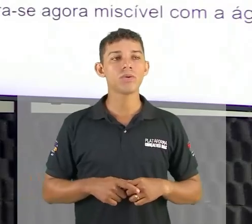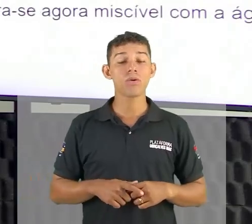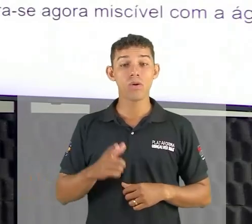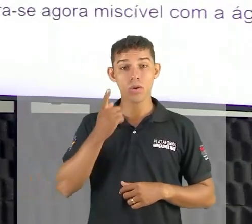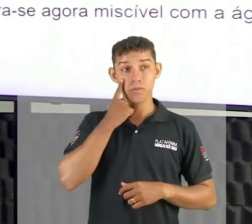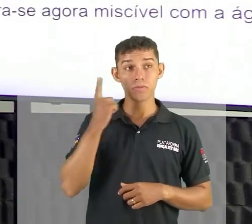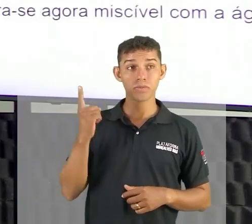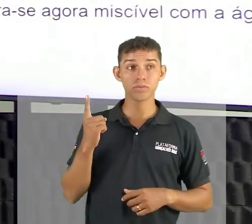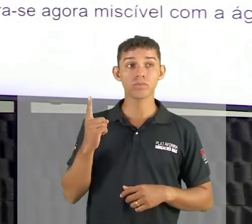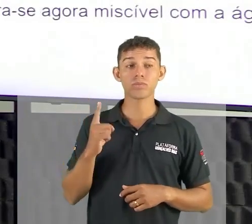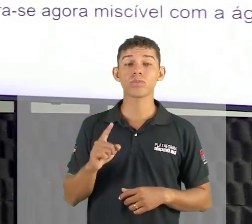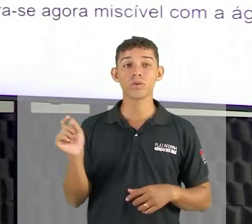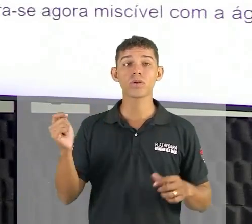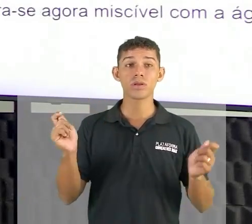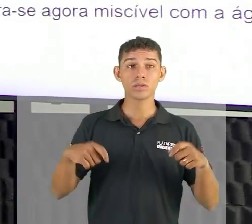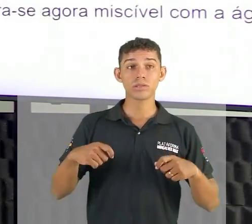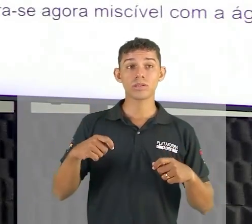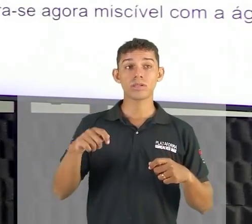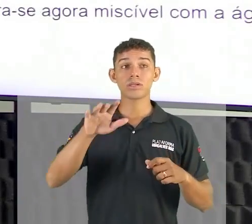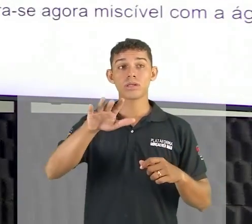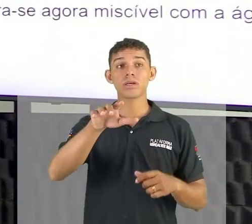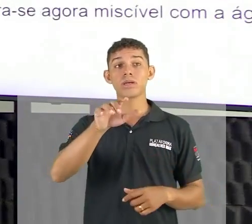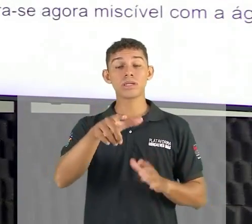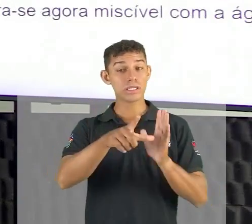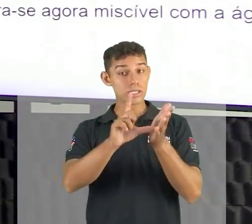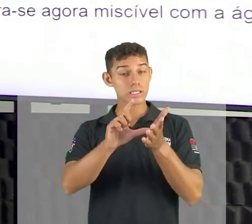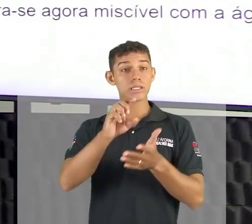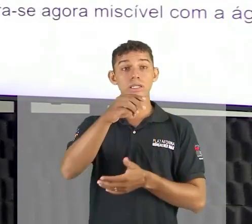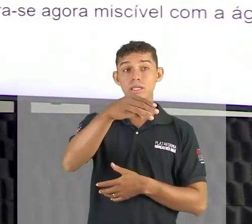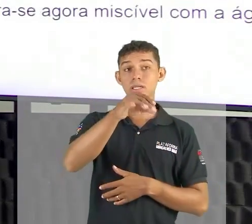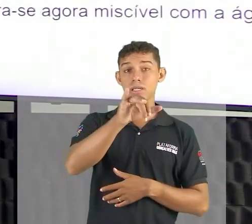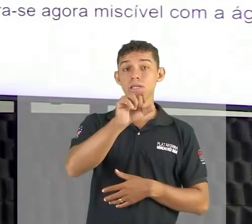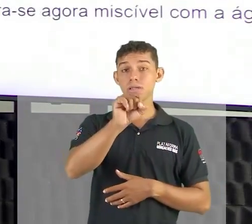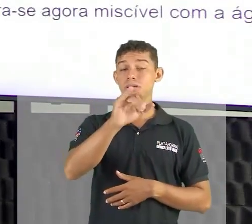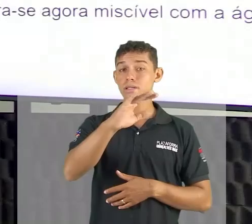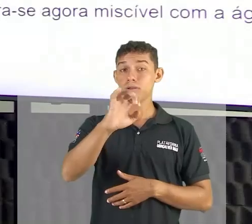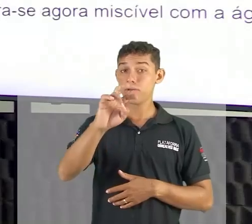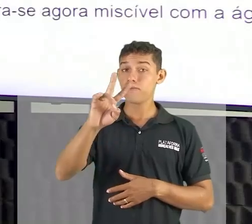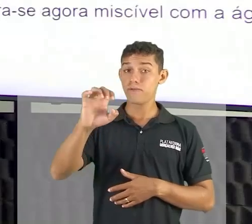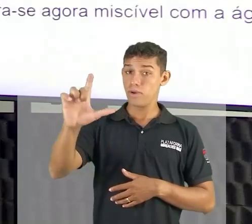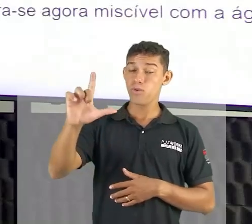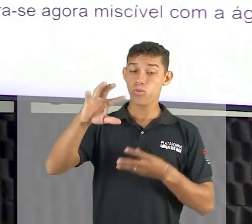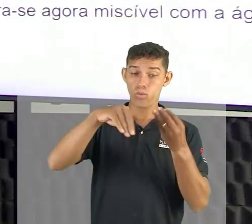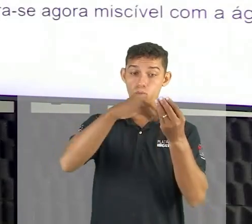etanol antes miscível com a gasolina. Ou seja, ele estava dissolvido com a gasolina.